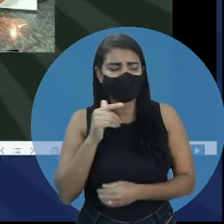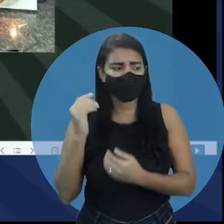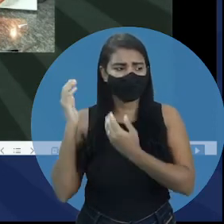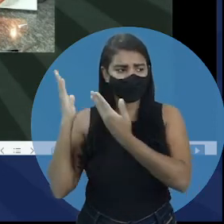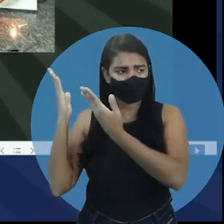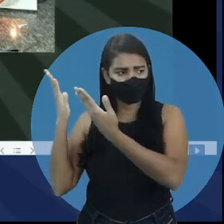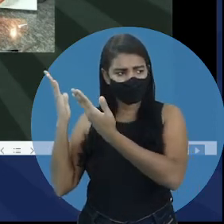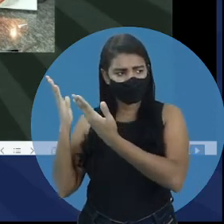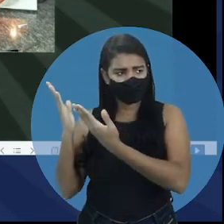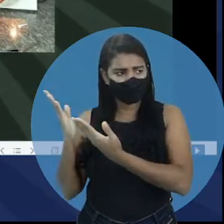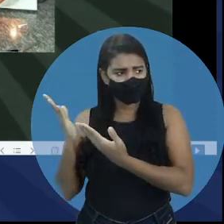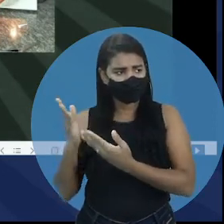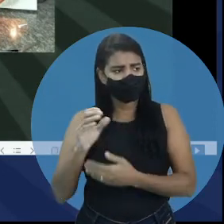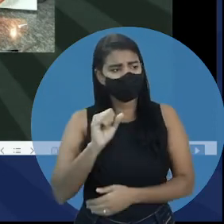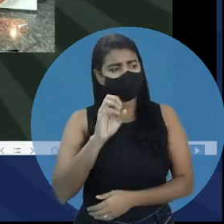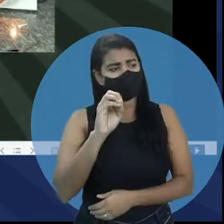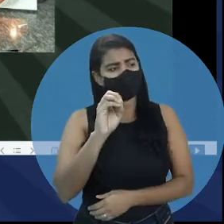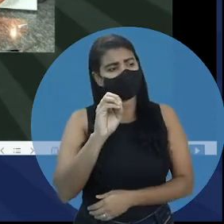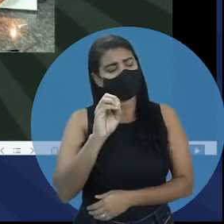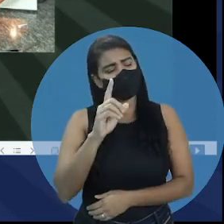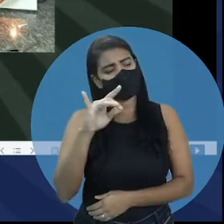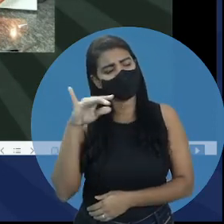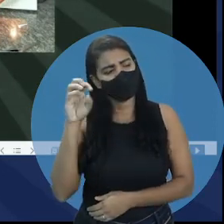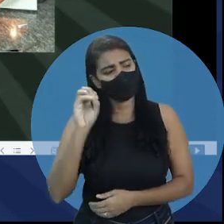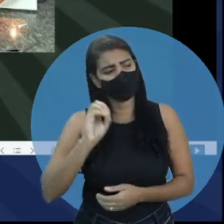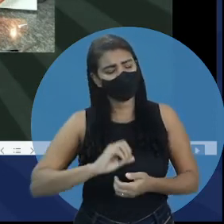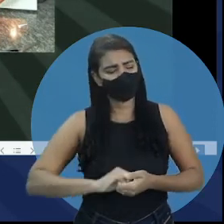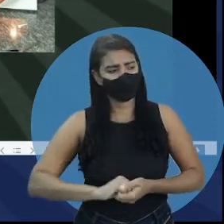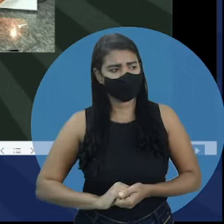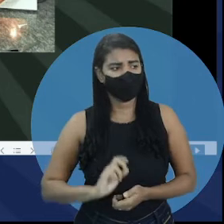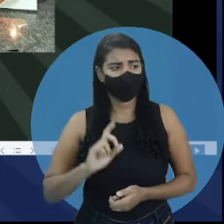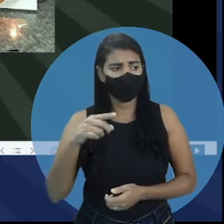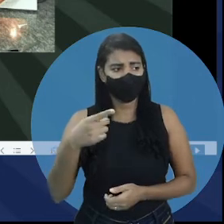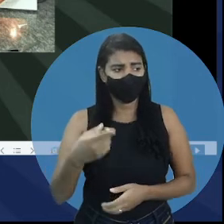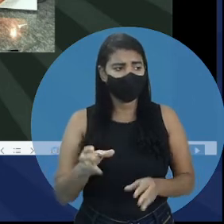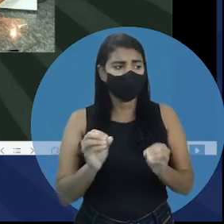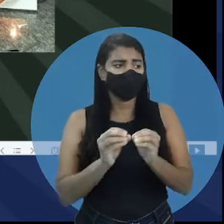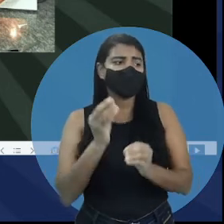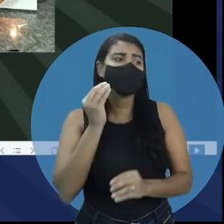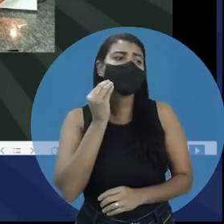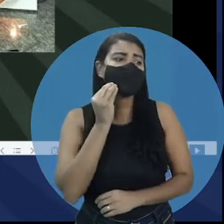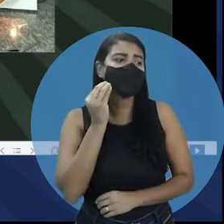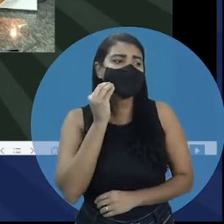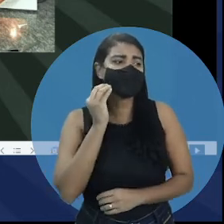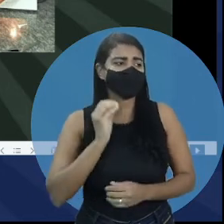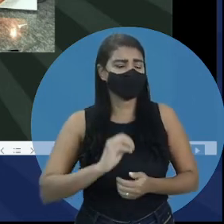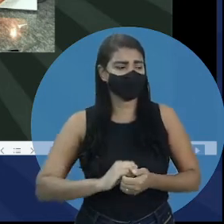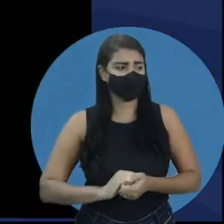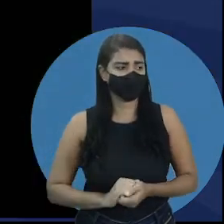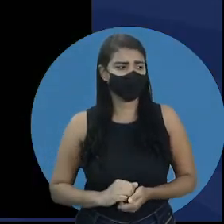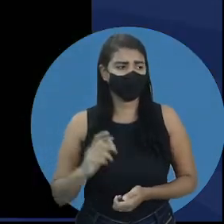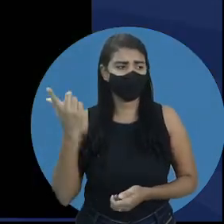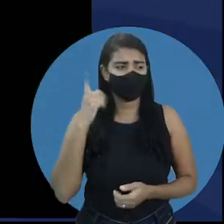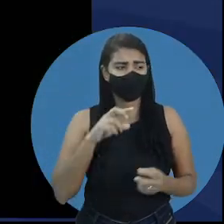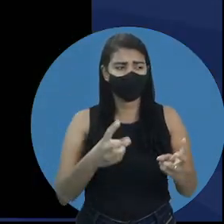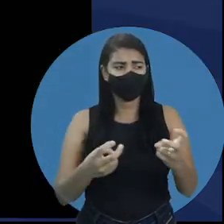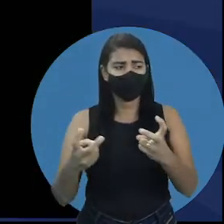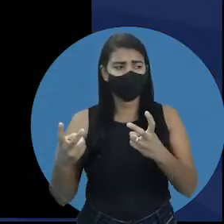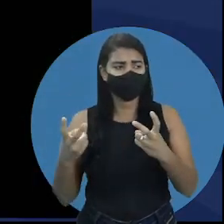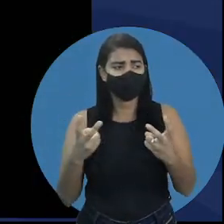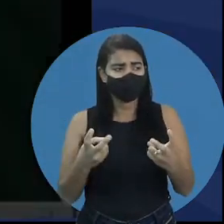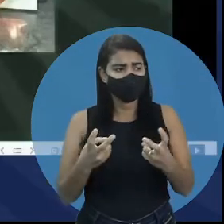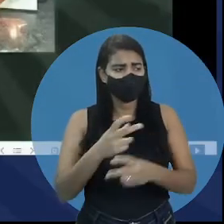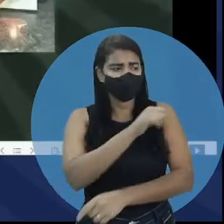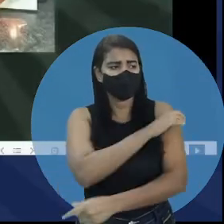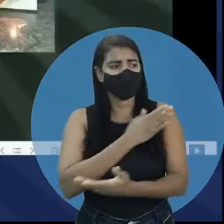0,9% de cloreto de sódio. E aí depois fomos para os experimentos. Né? A gente consegue perceber os